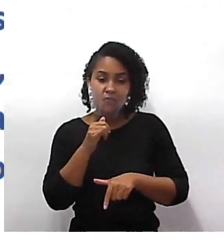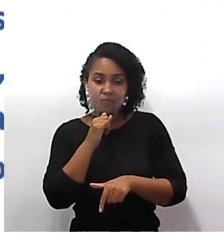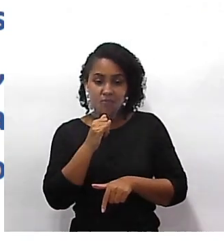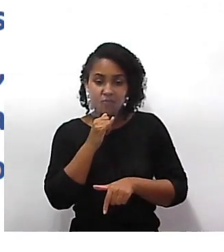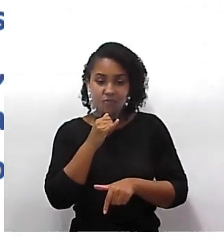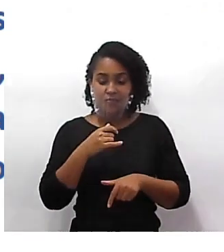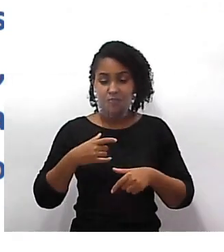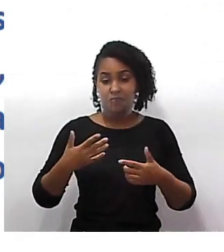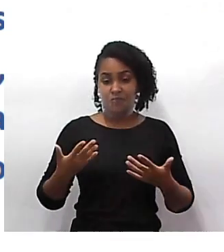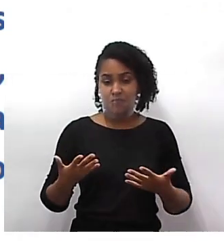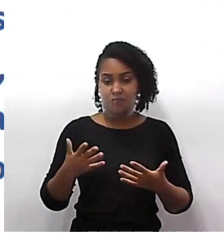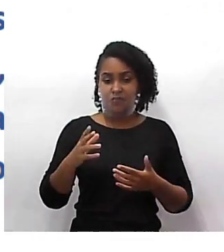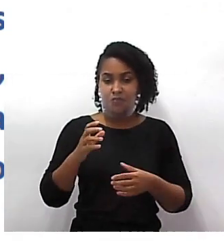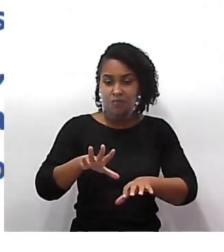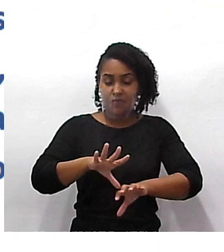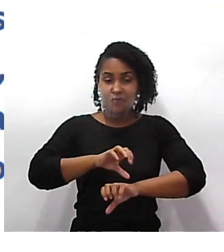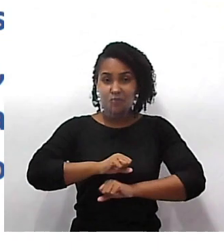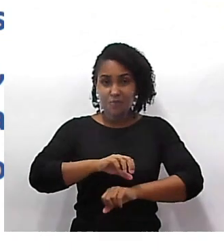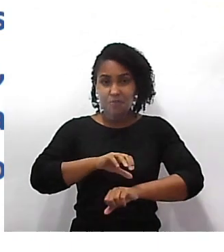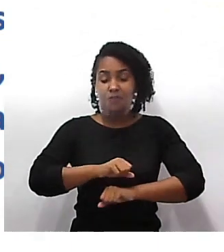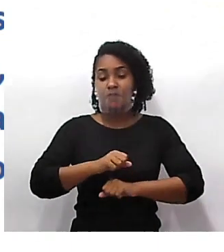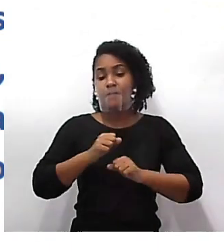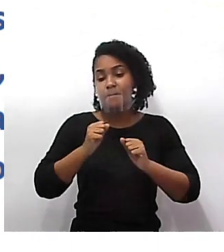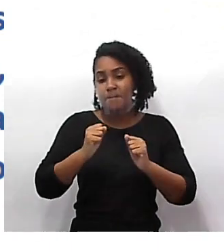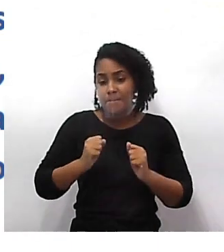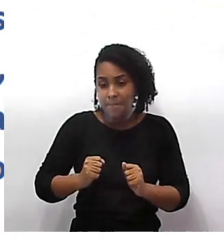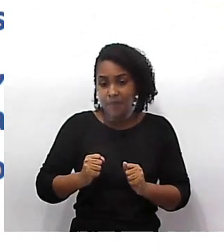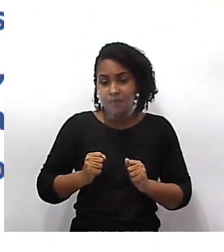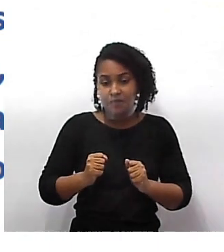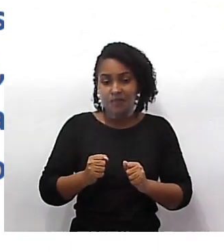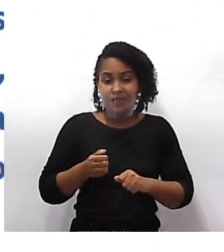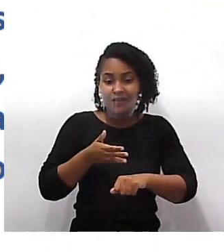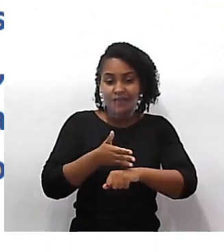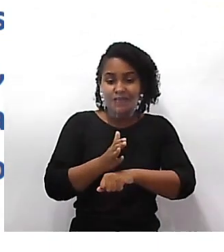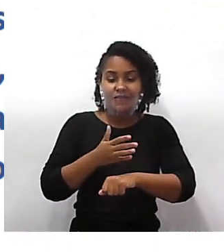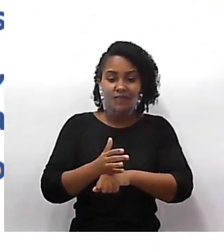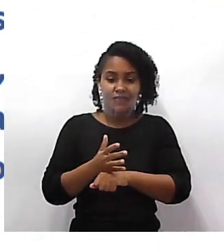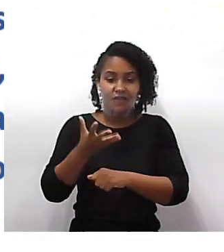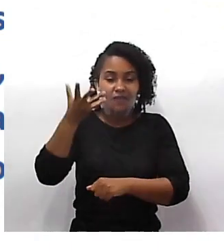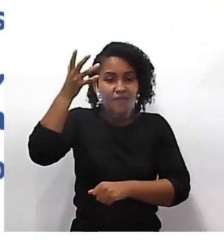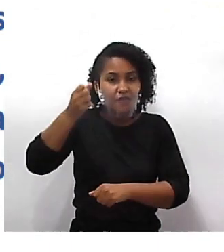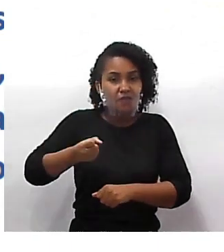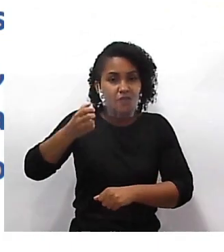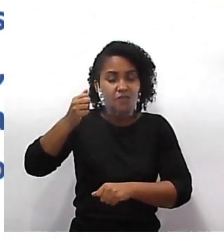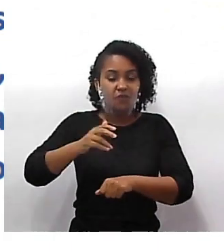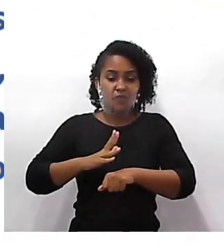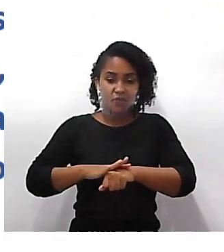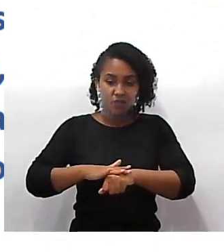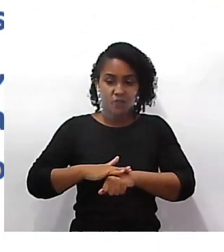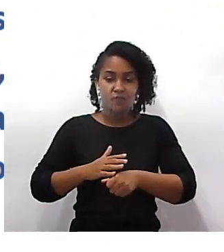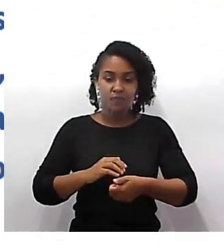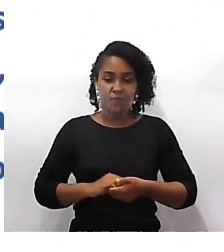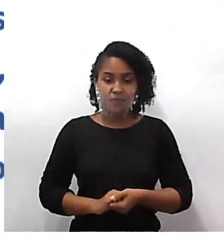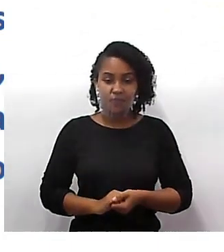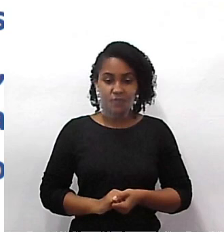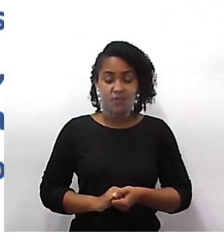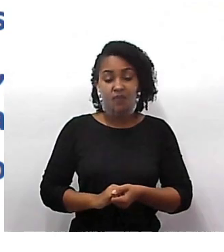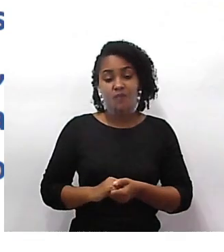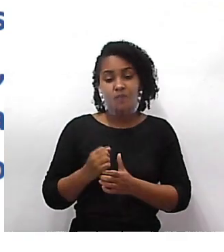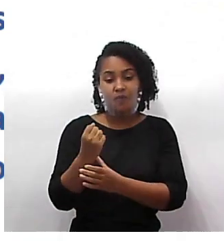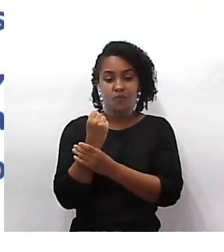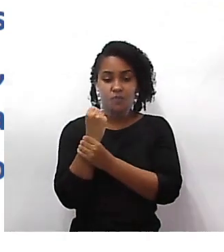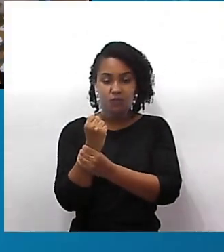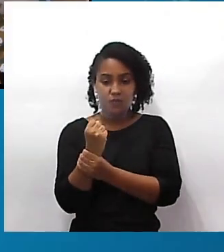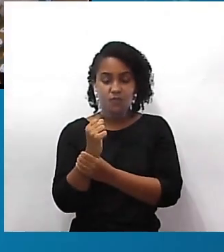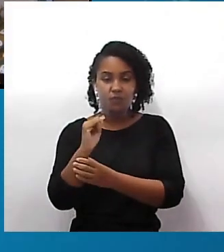que forem contaminados, possam ter acesso a benefícios como o auxílio-doença,